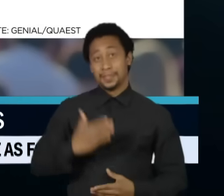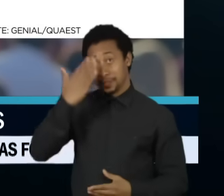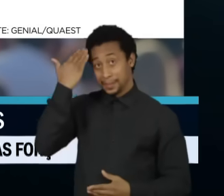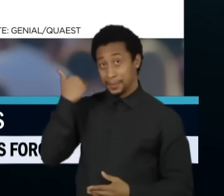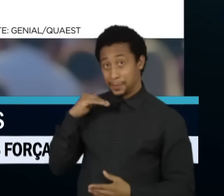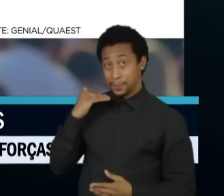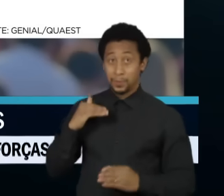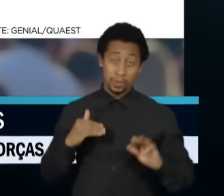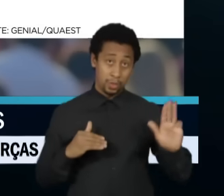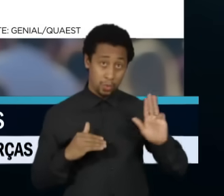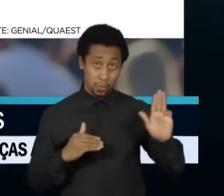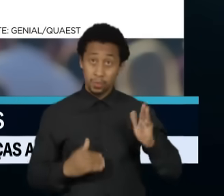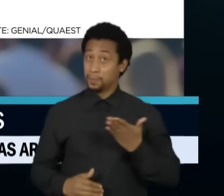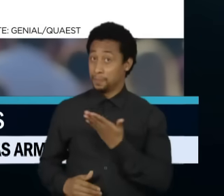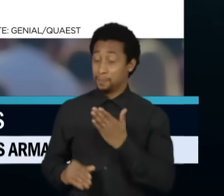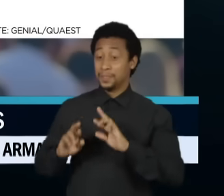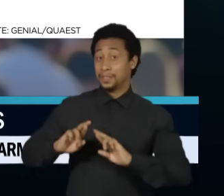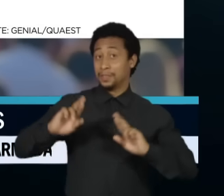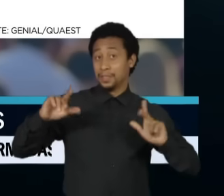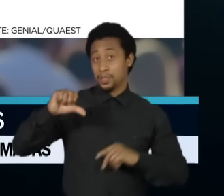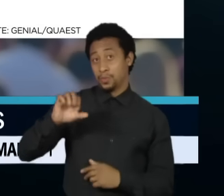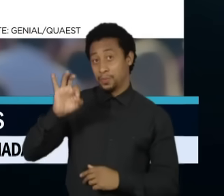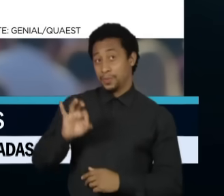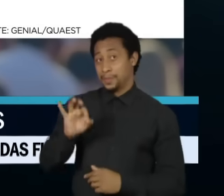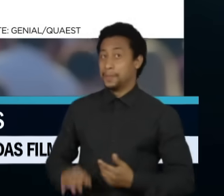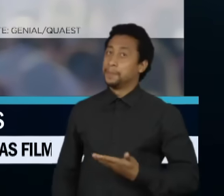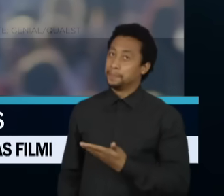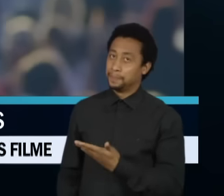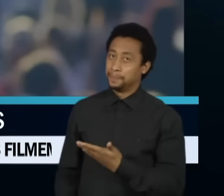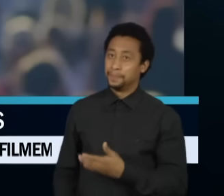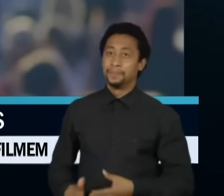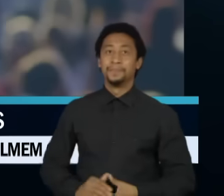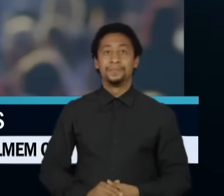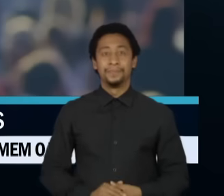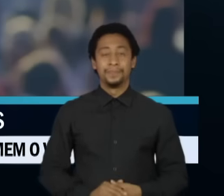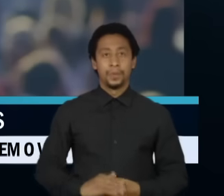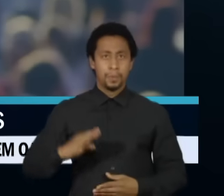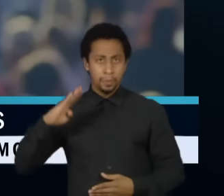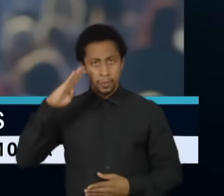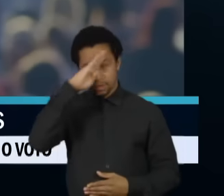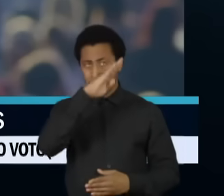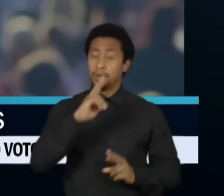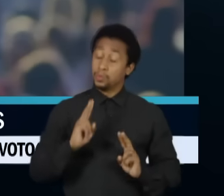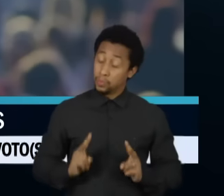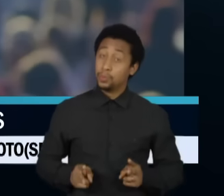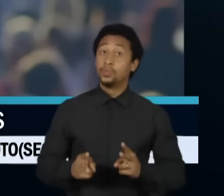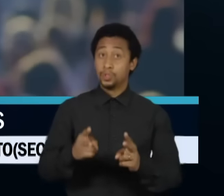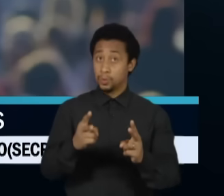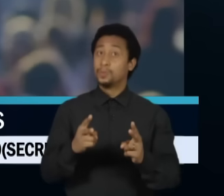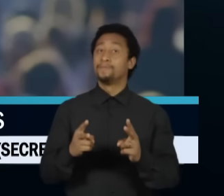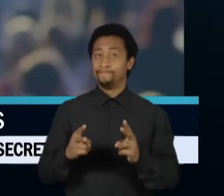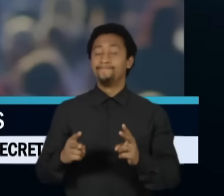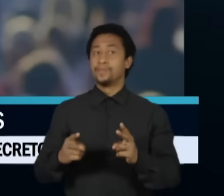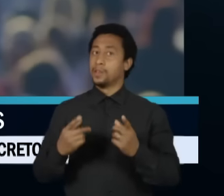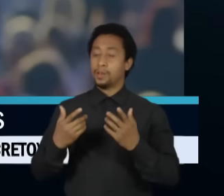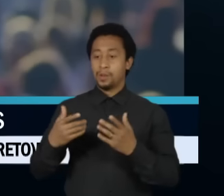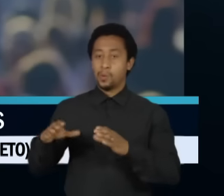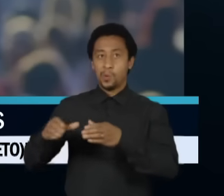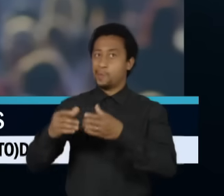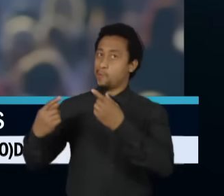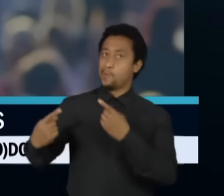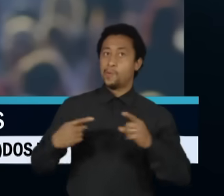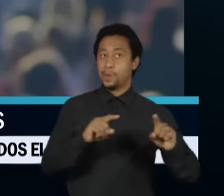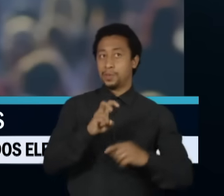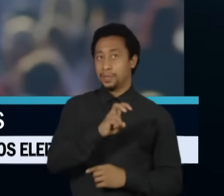Tebet, sobe mais 9 pontos, 55 a 22. Bolsonaro continua com a maior rejeição, 55%,